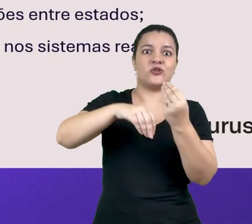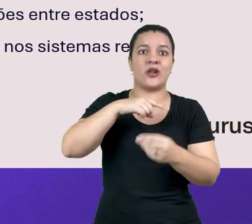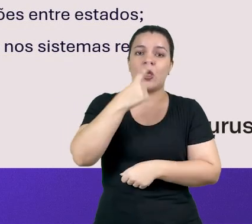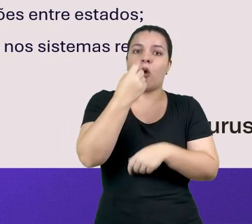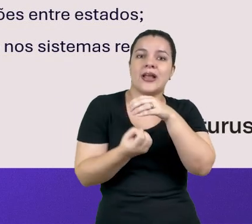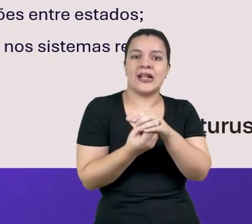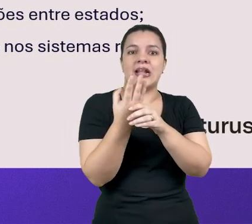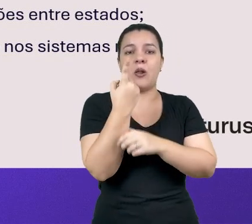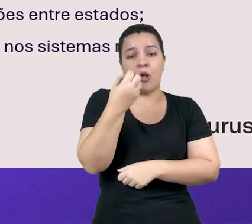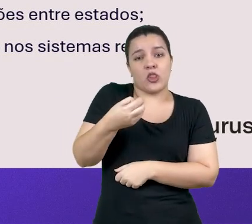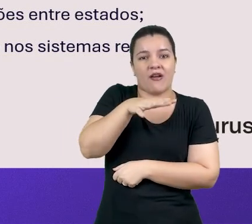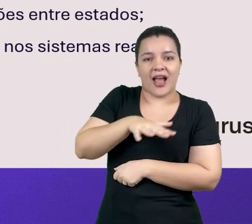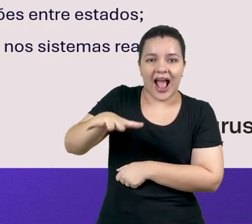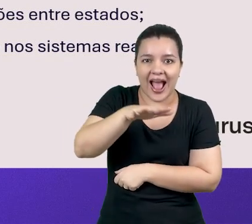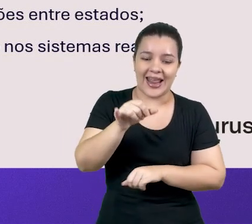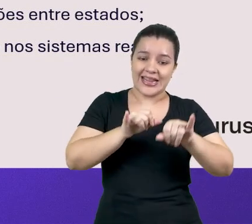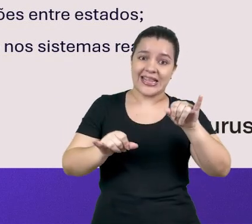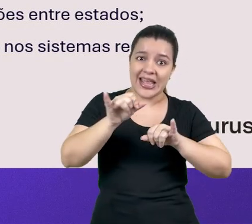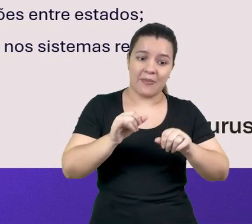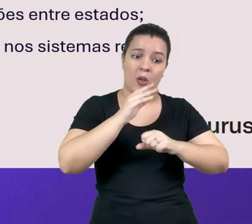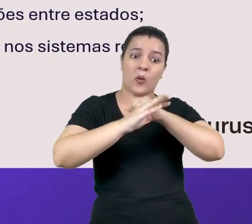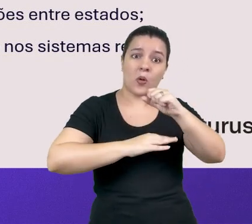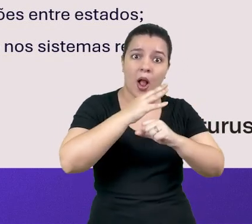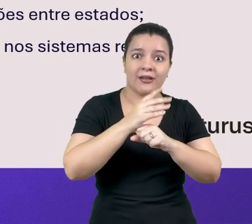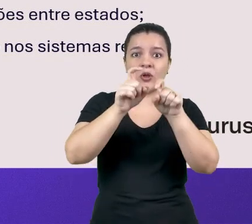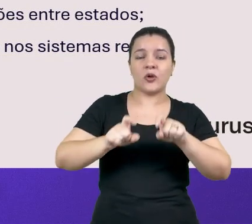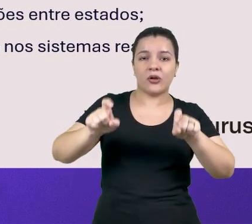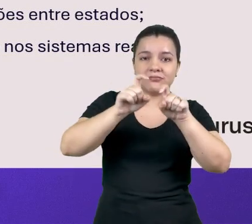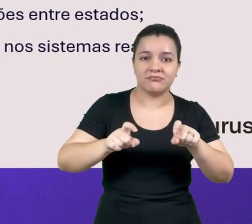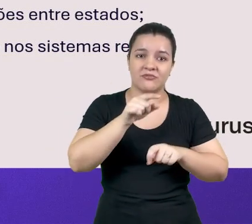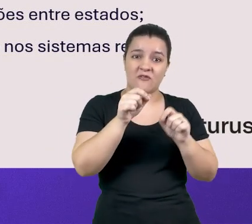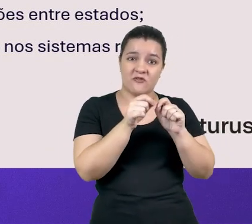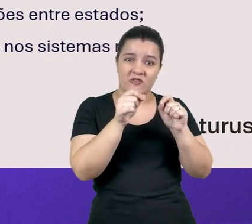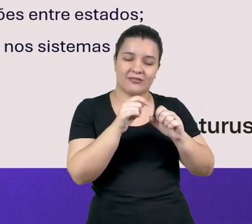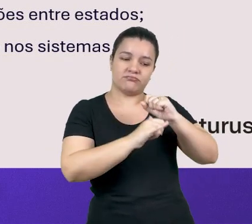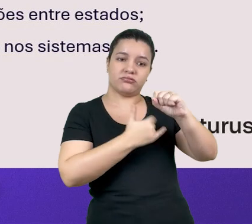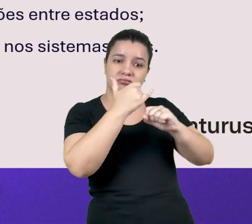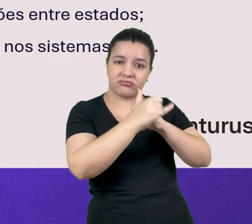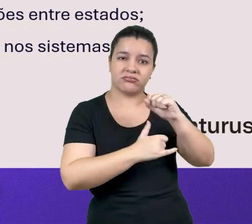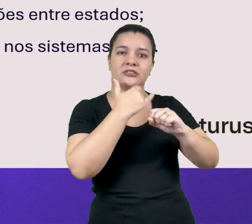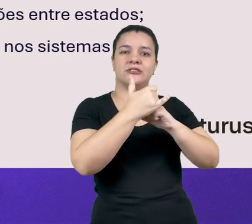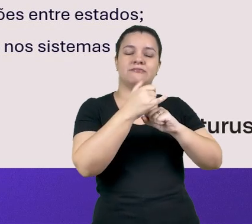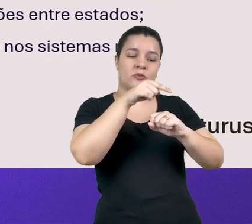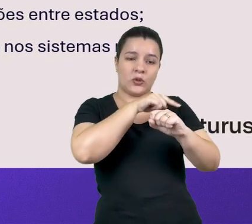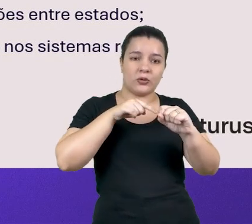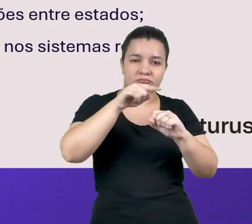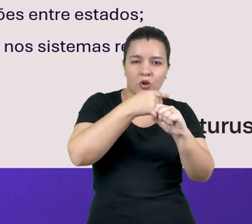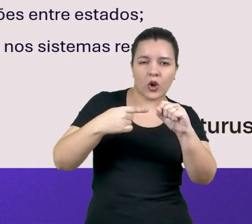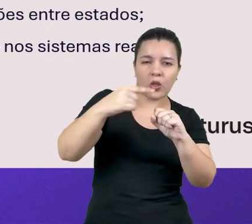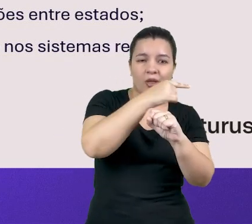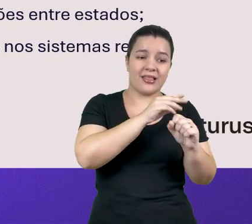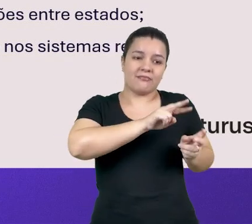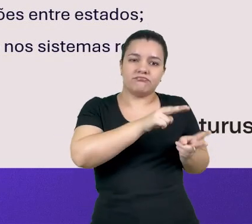computacional, que aí é justamente agora você simular aquelas interações entre elétrons e núcleos no computador. Essa área